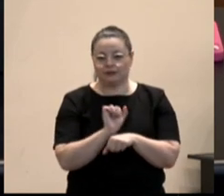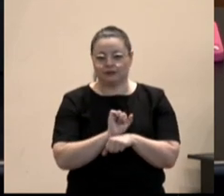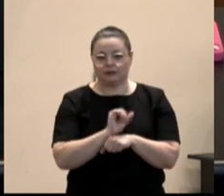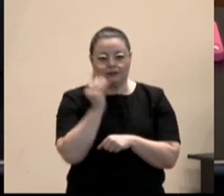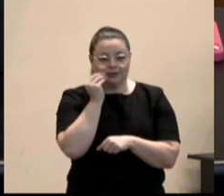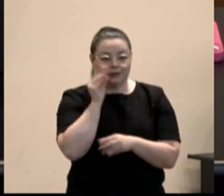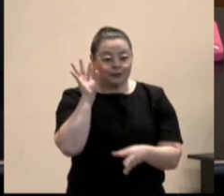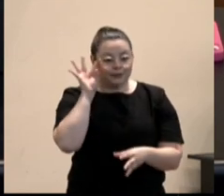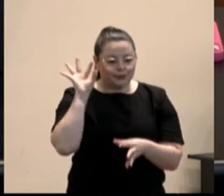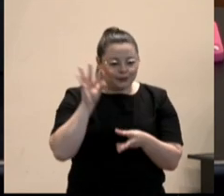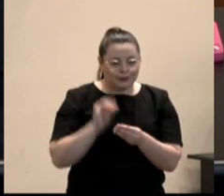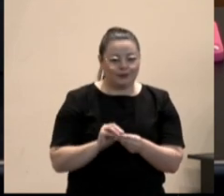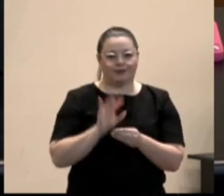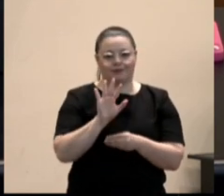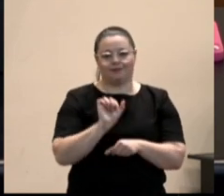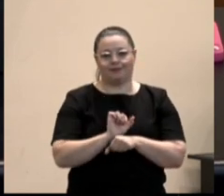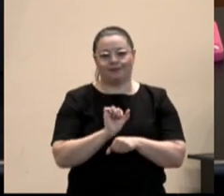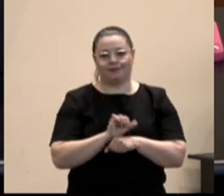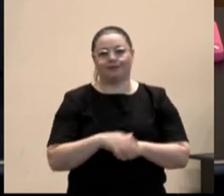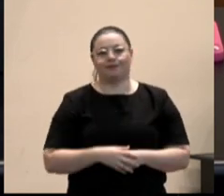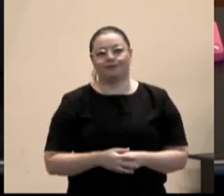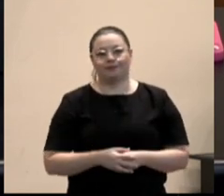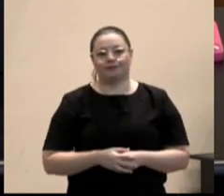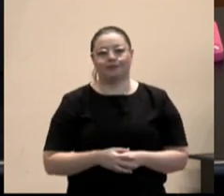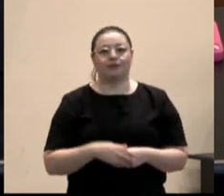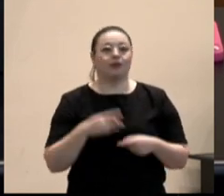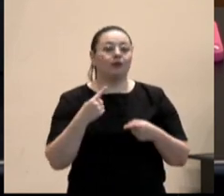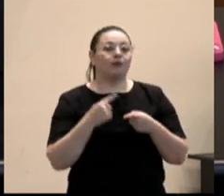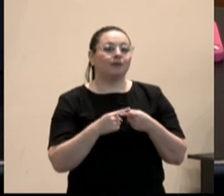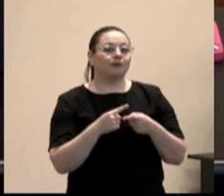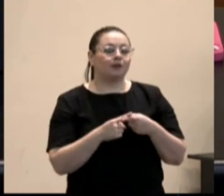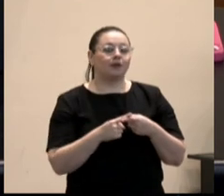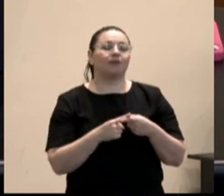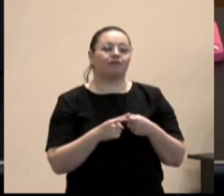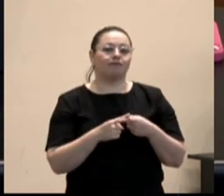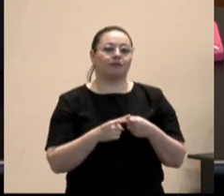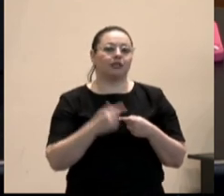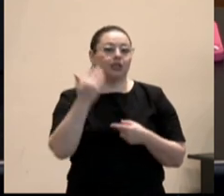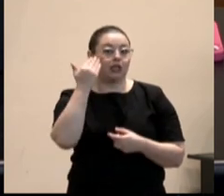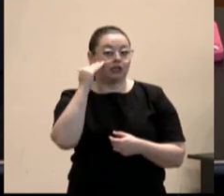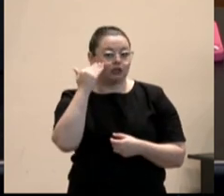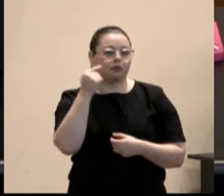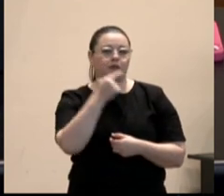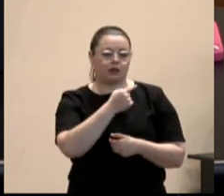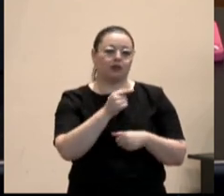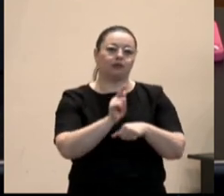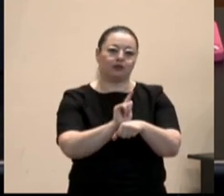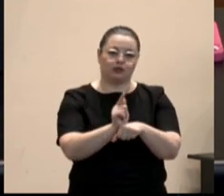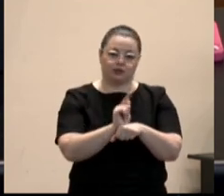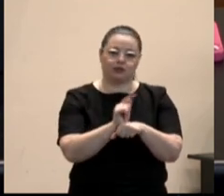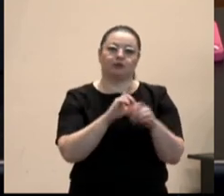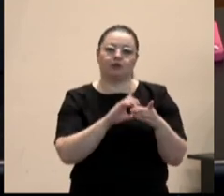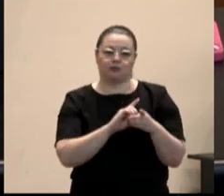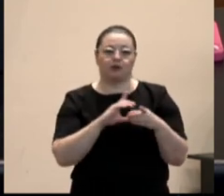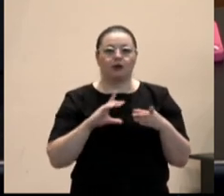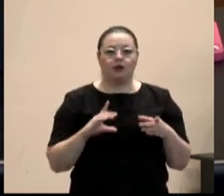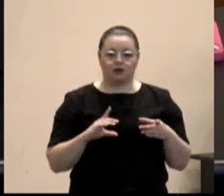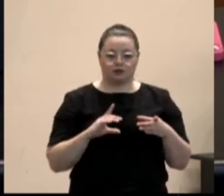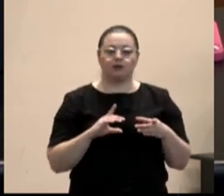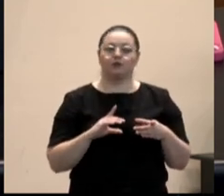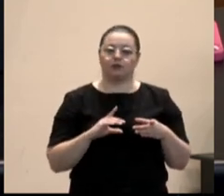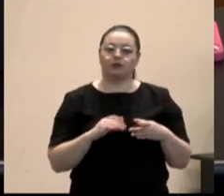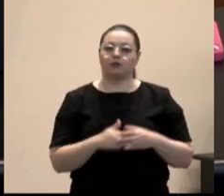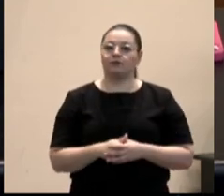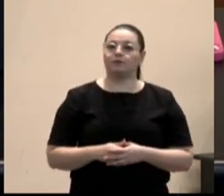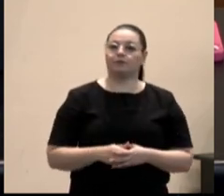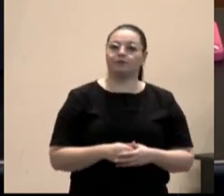concluir as minhas ideias, porque esse entendimento, portanto, da gestão democrática, ela vai com